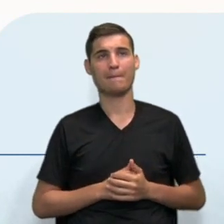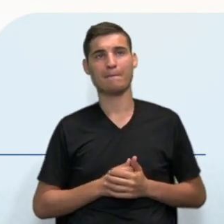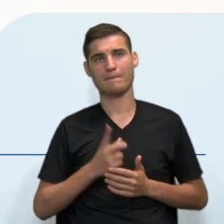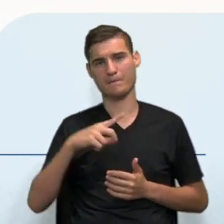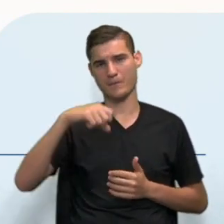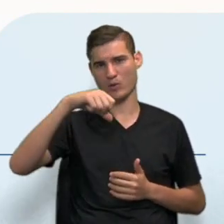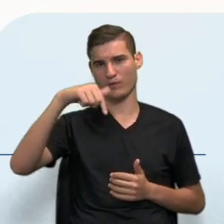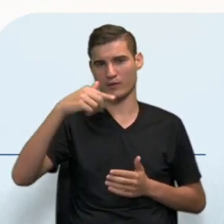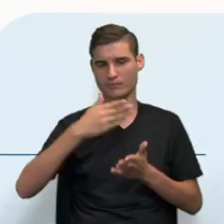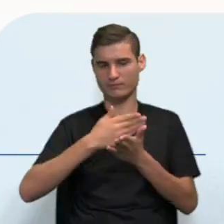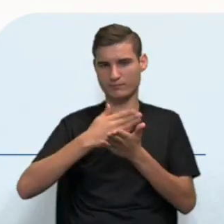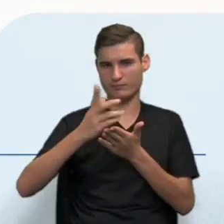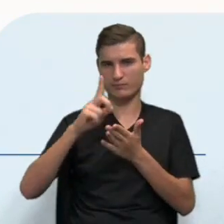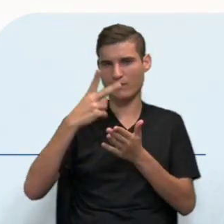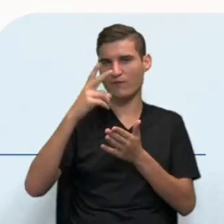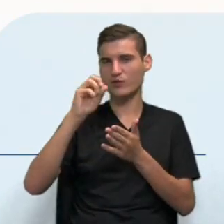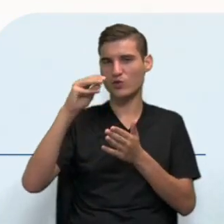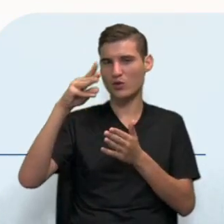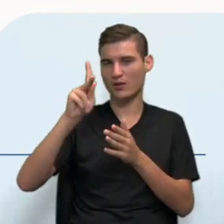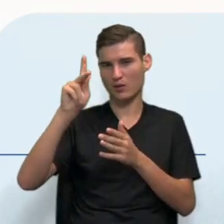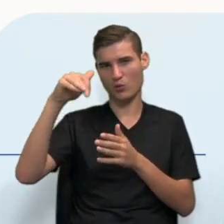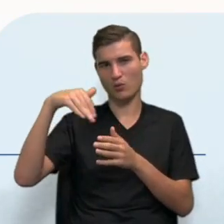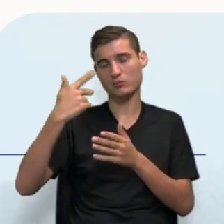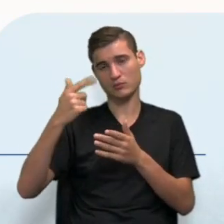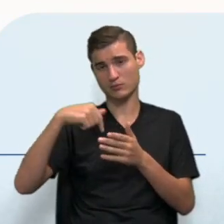teve uma transmissão de 20 km de distância. E em